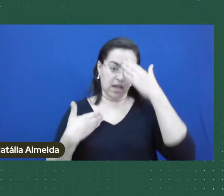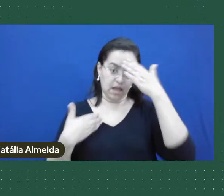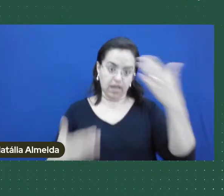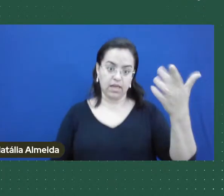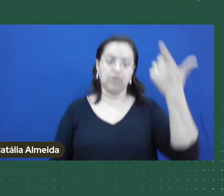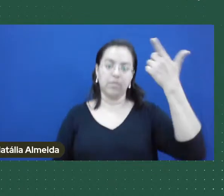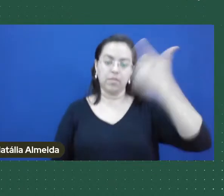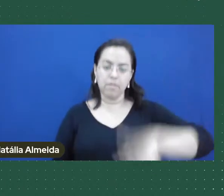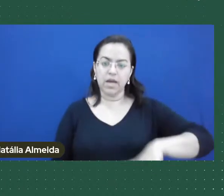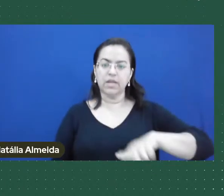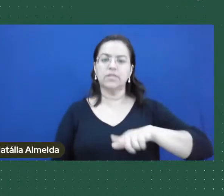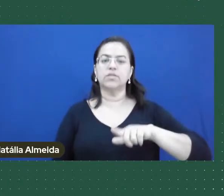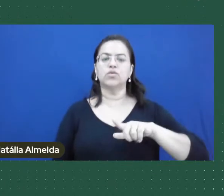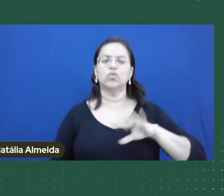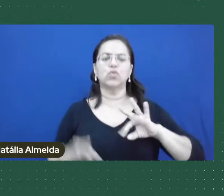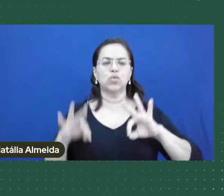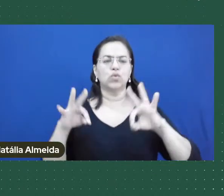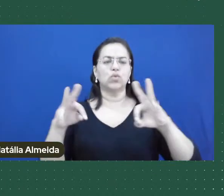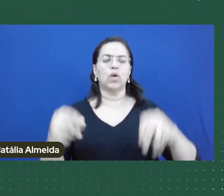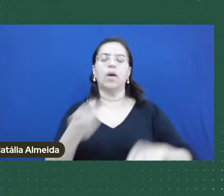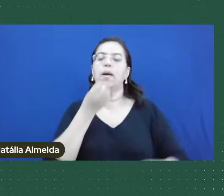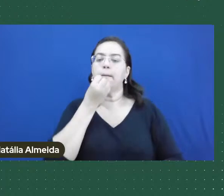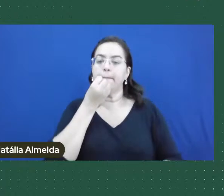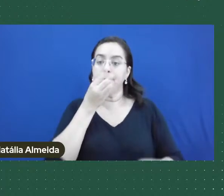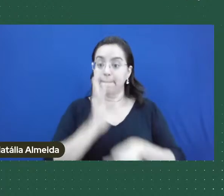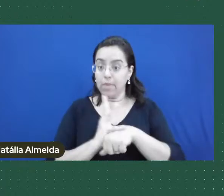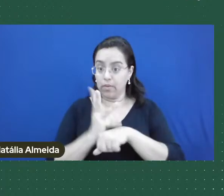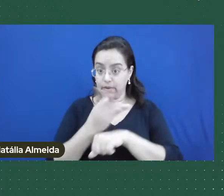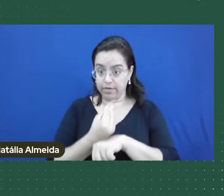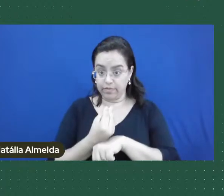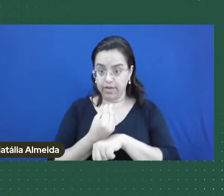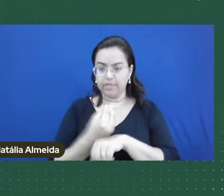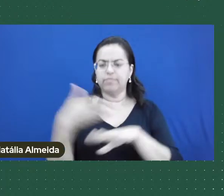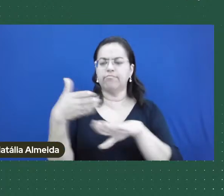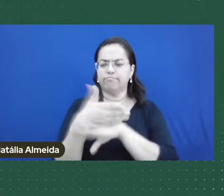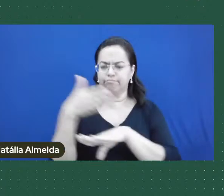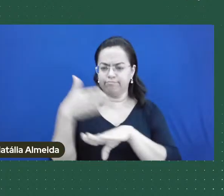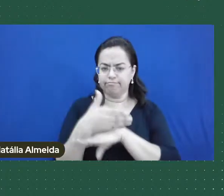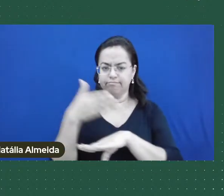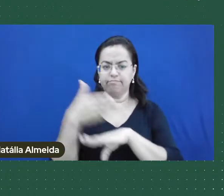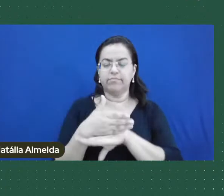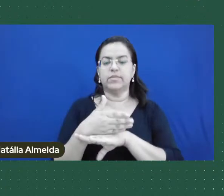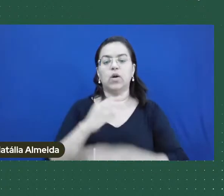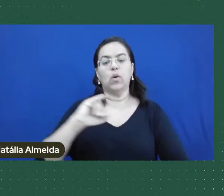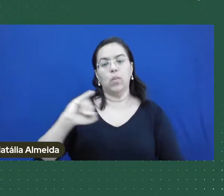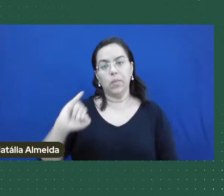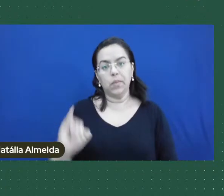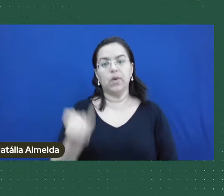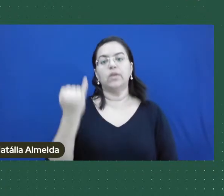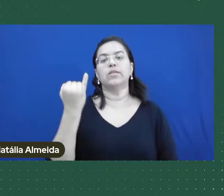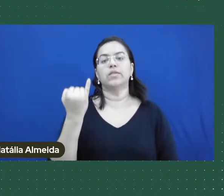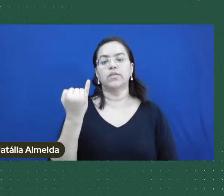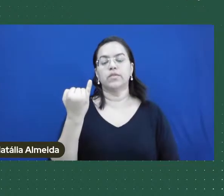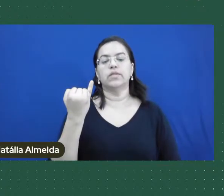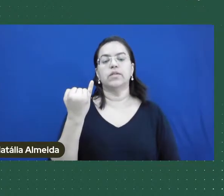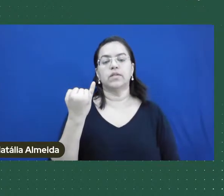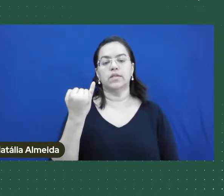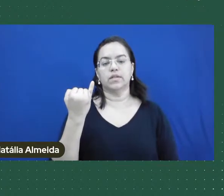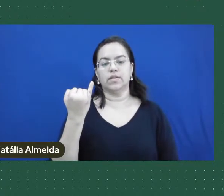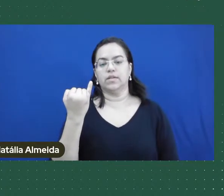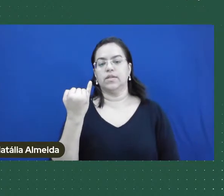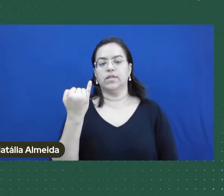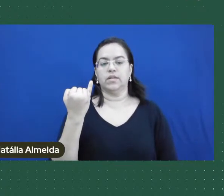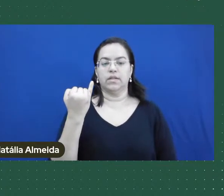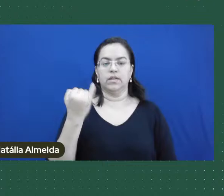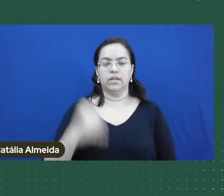mundo, um bom evento, né? E vamos participar, gente, essa oportunidade, ela é única, porque